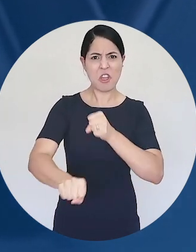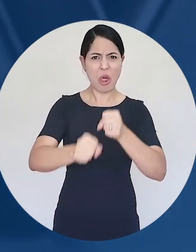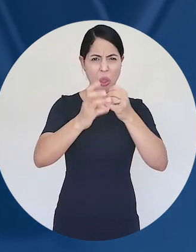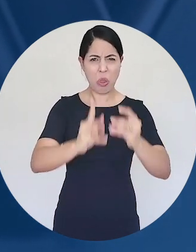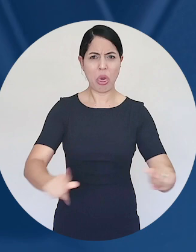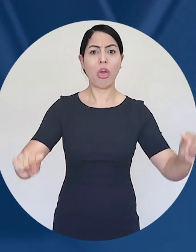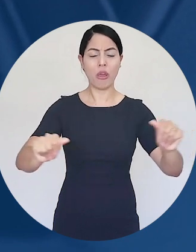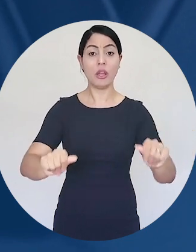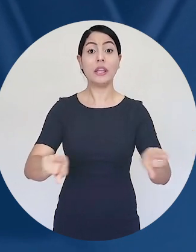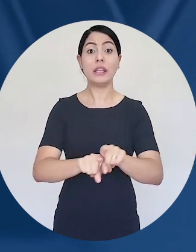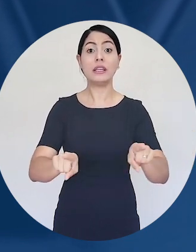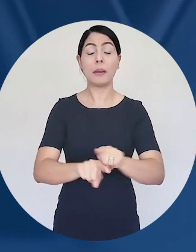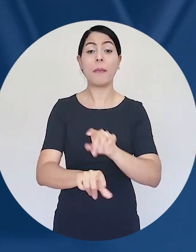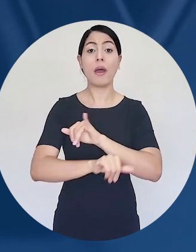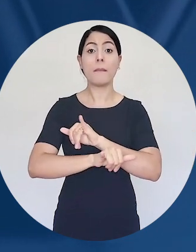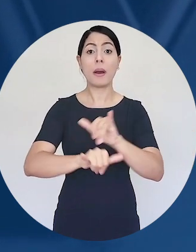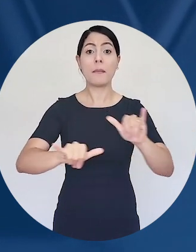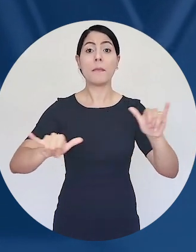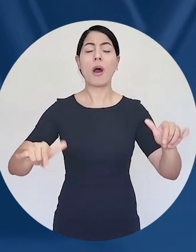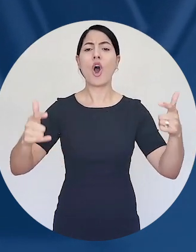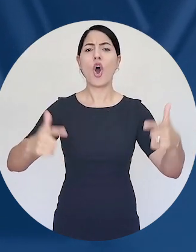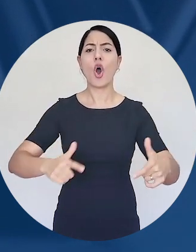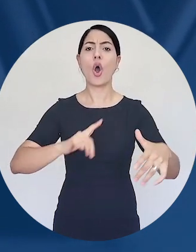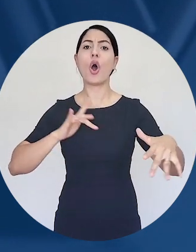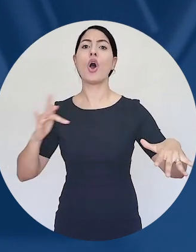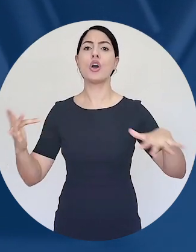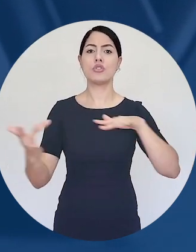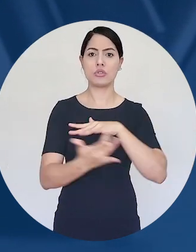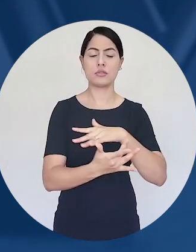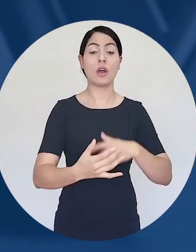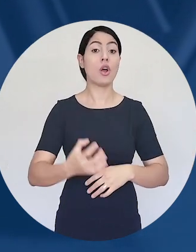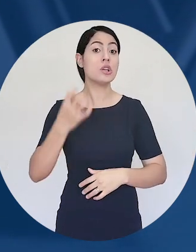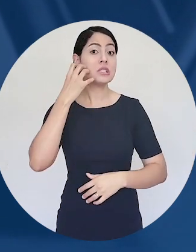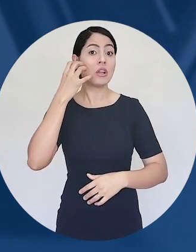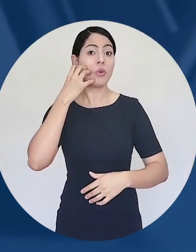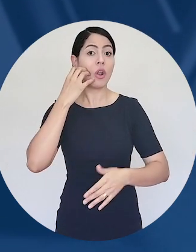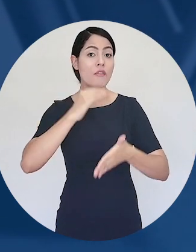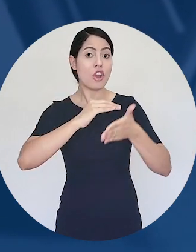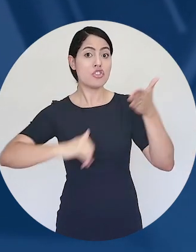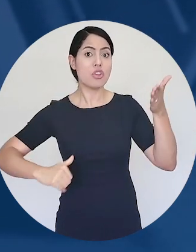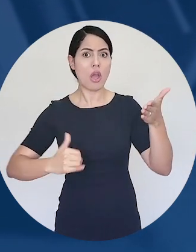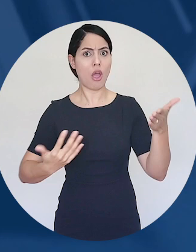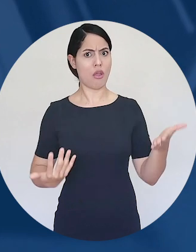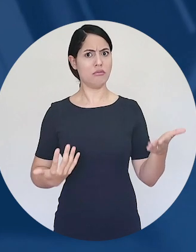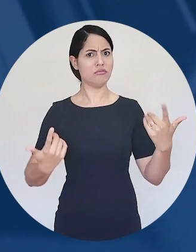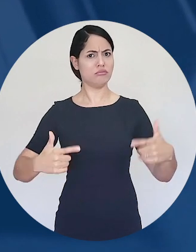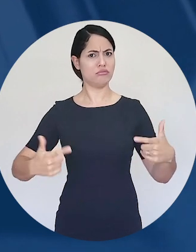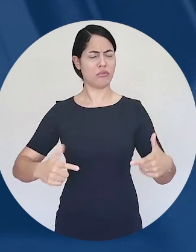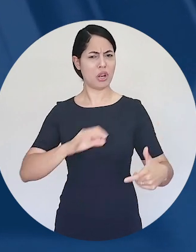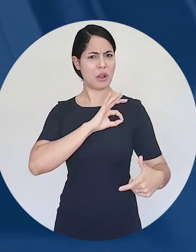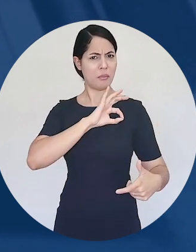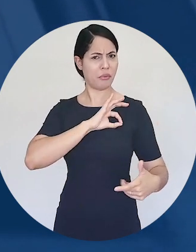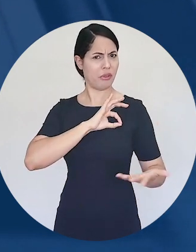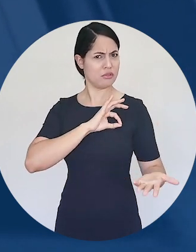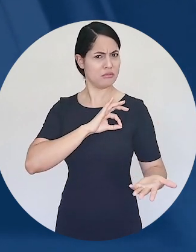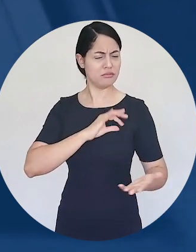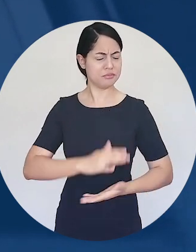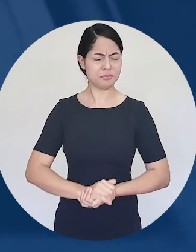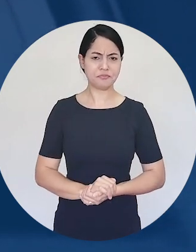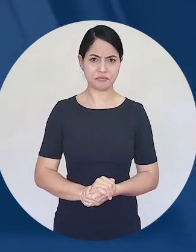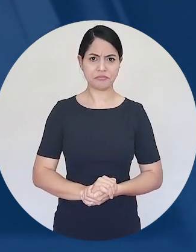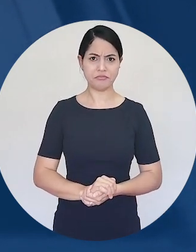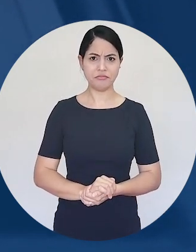e ainda neste post nas redes sociais, um dos profissionais relata que um celular foi subtraído na central de